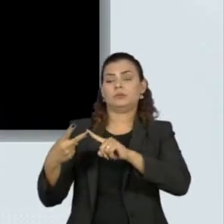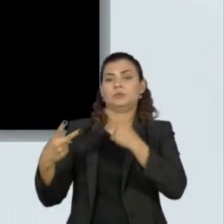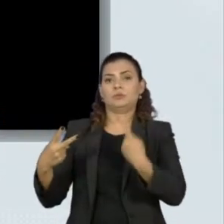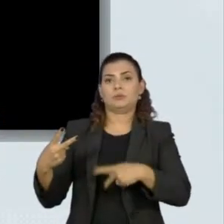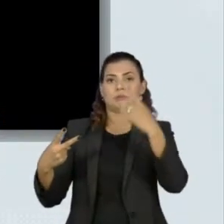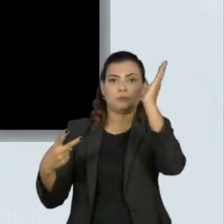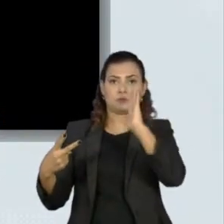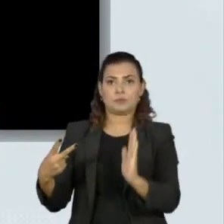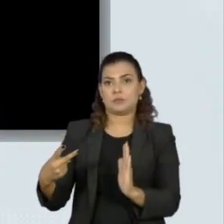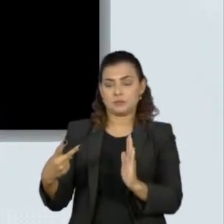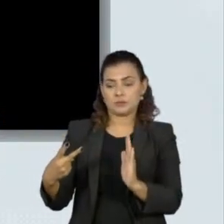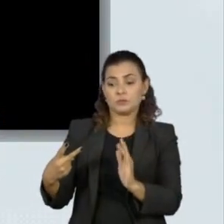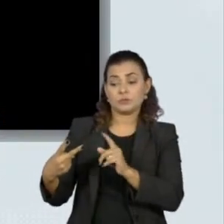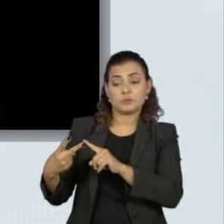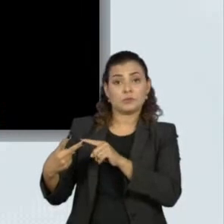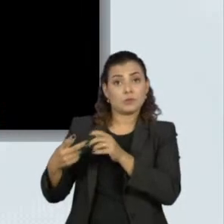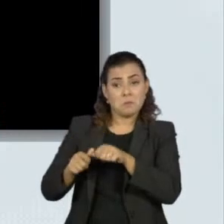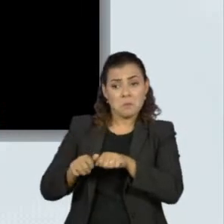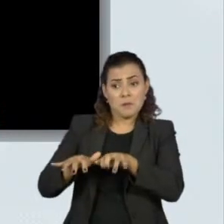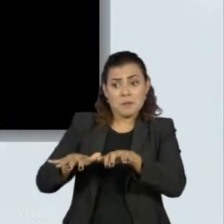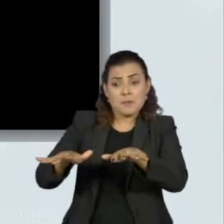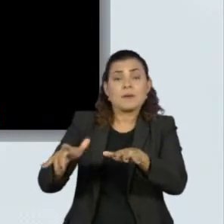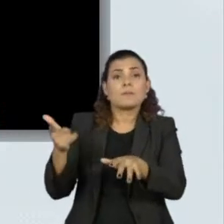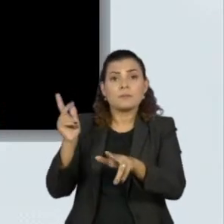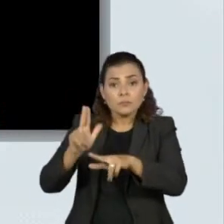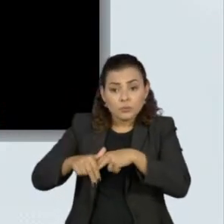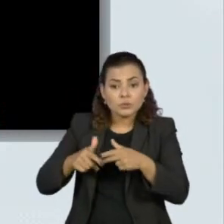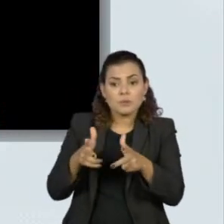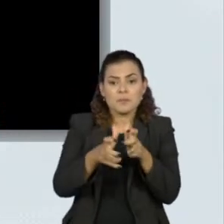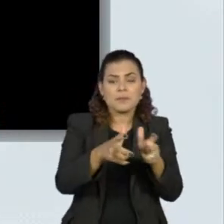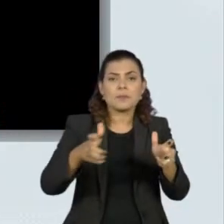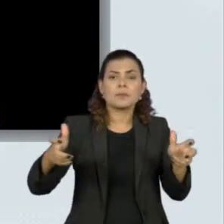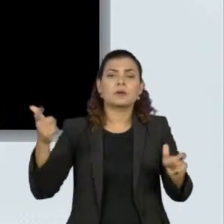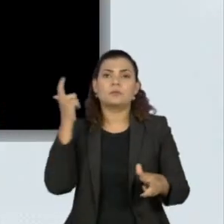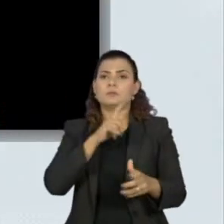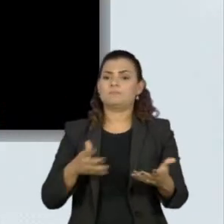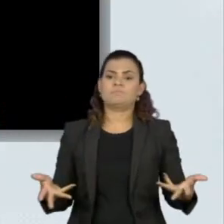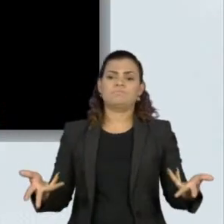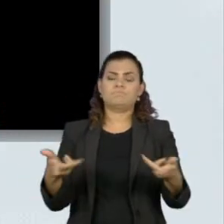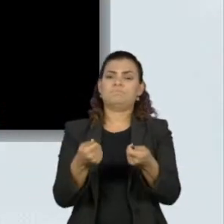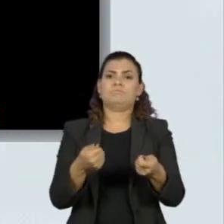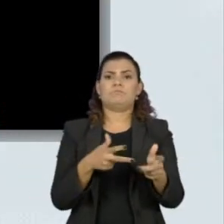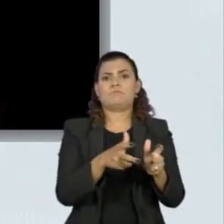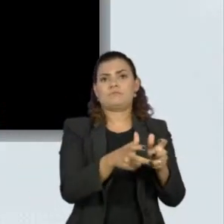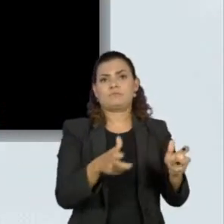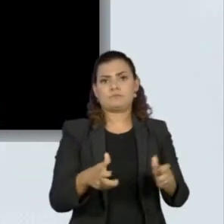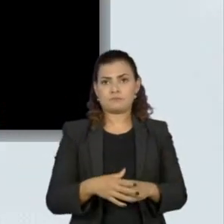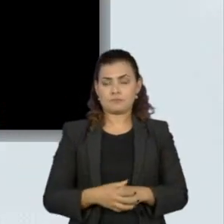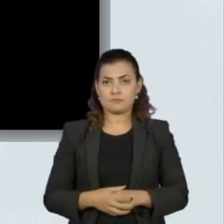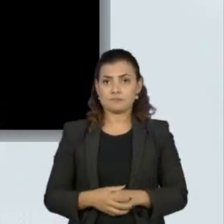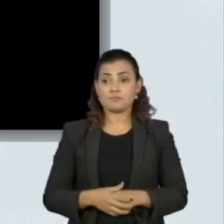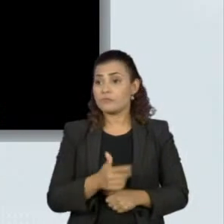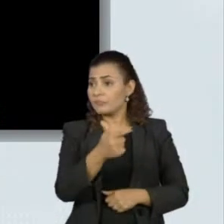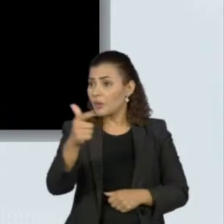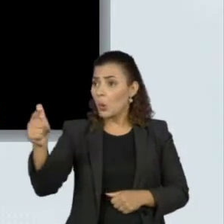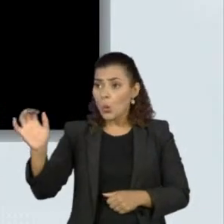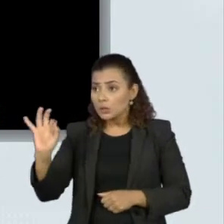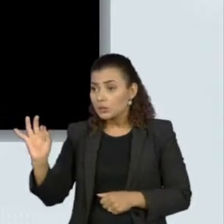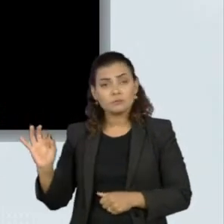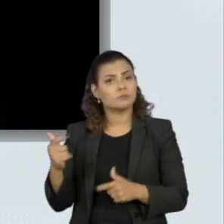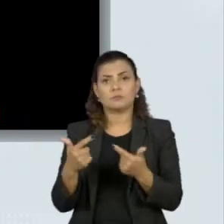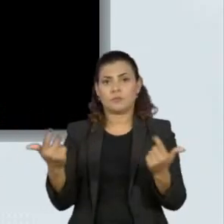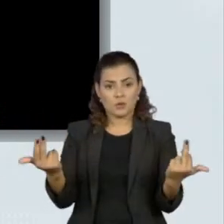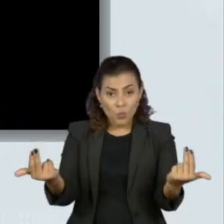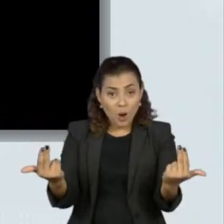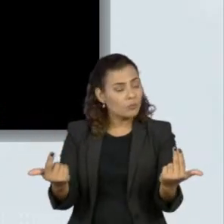Brasil. Então, colocou um estresse absolutamente extraordinário nesta vacina, que nenhuma outra vacina foi